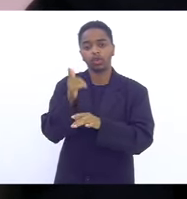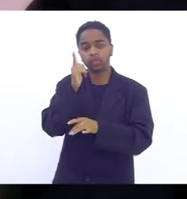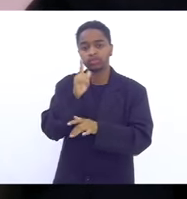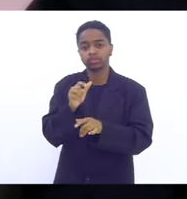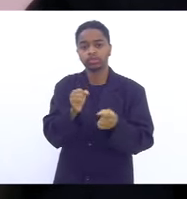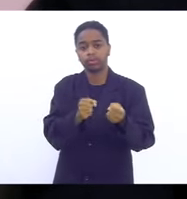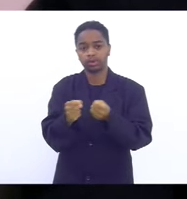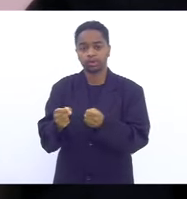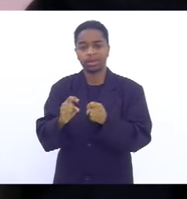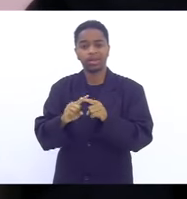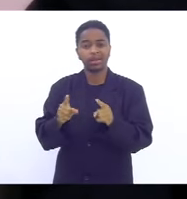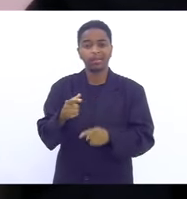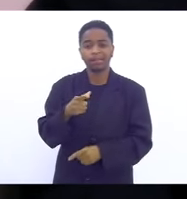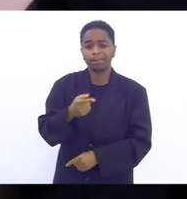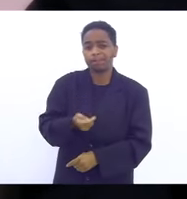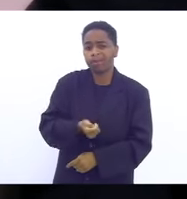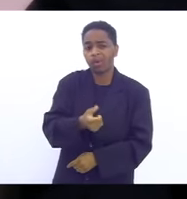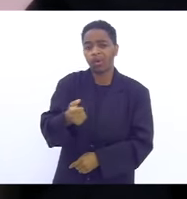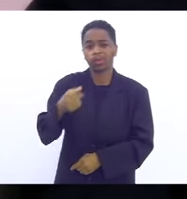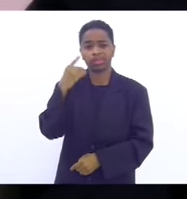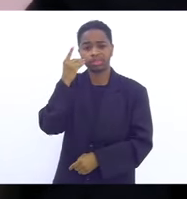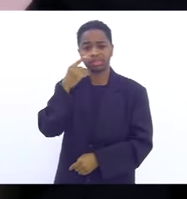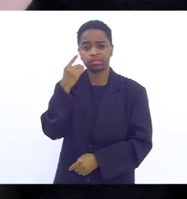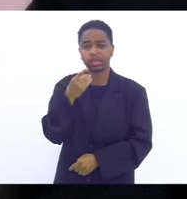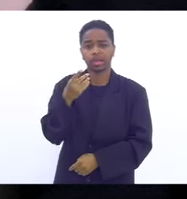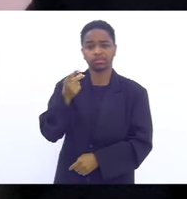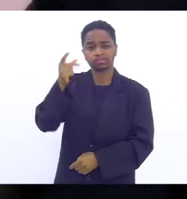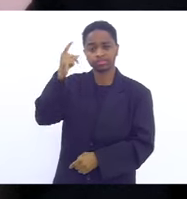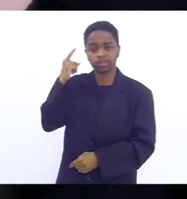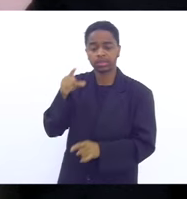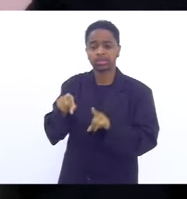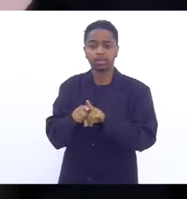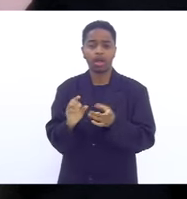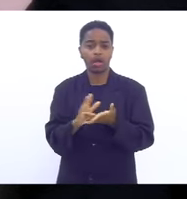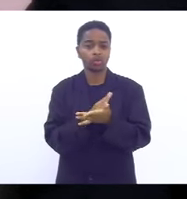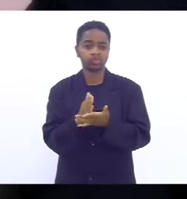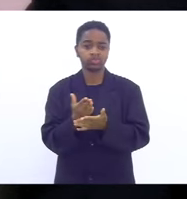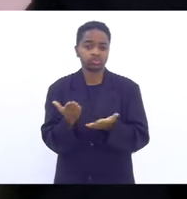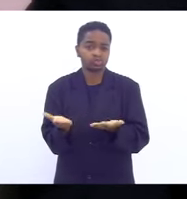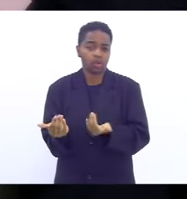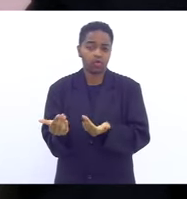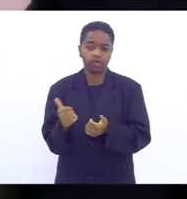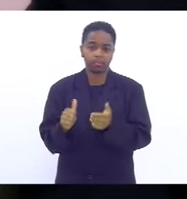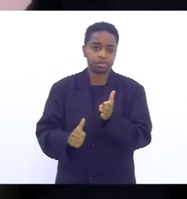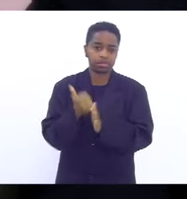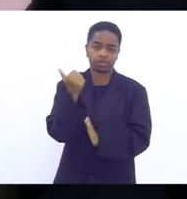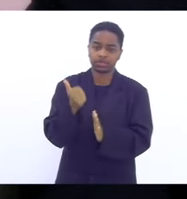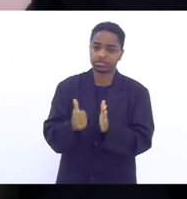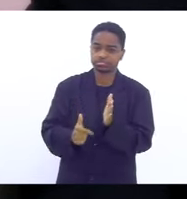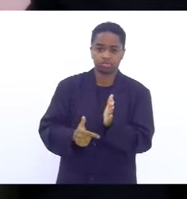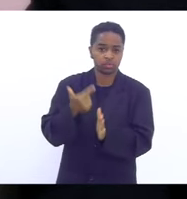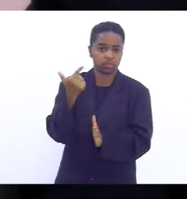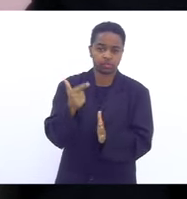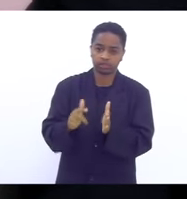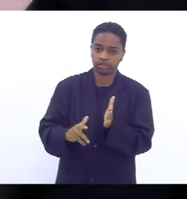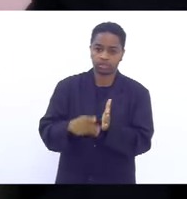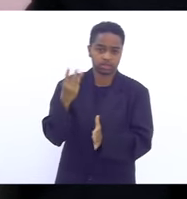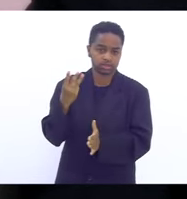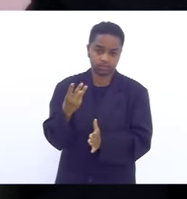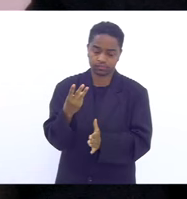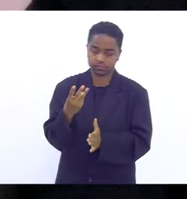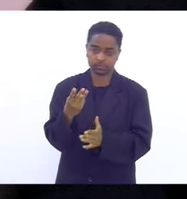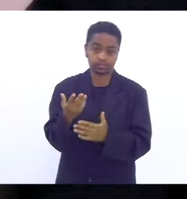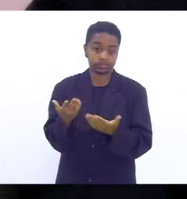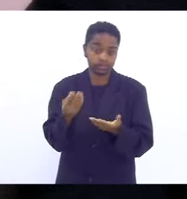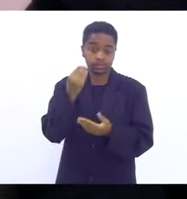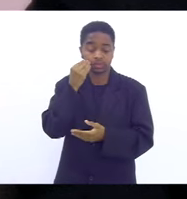aqui antigos, muitos aqui jovens, de primeiro mandato, segundo mandato, terceiro mandato, que está aqui para